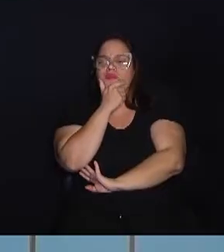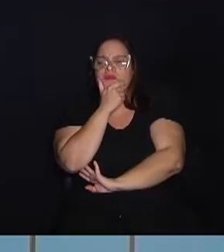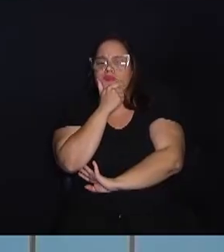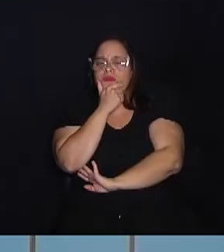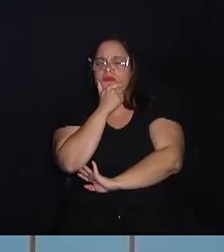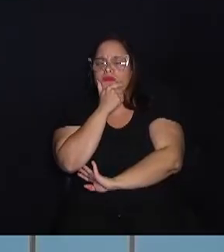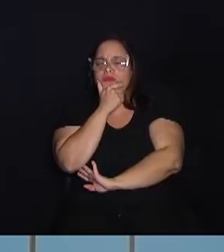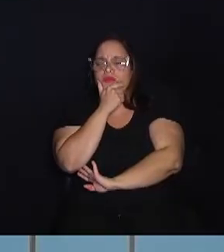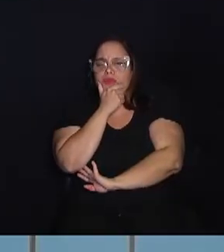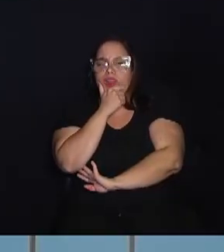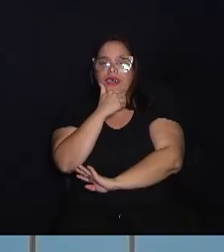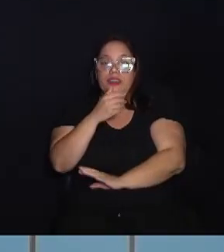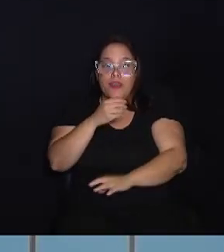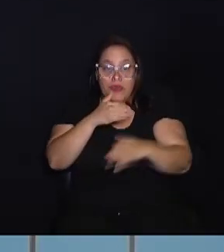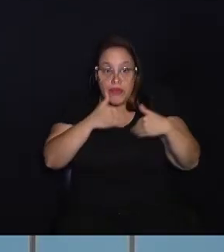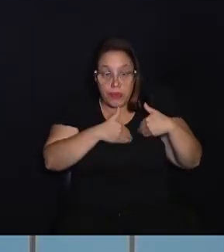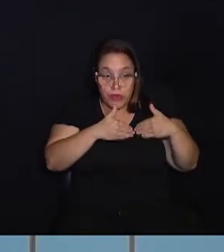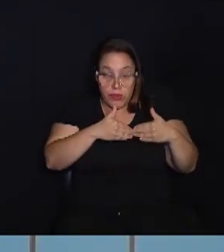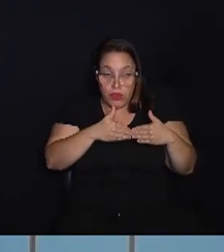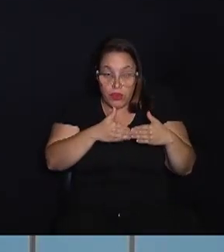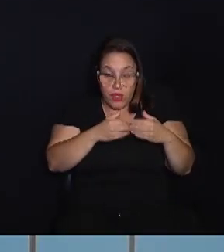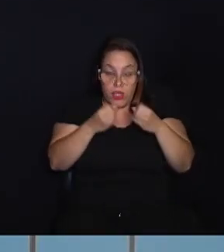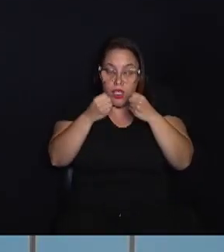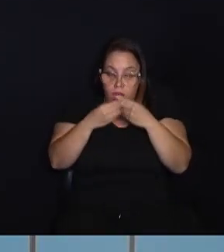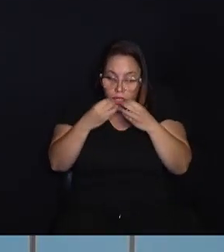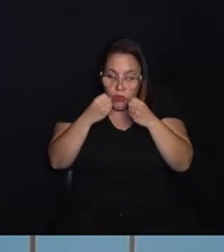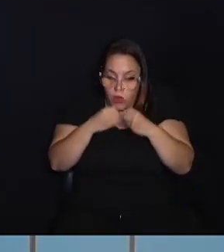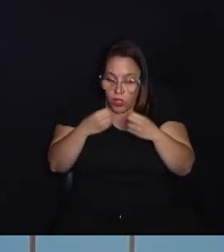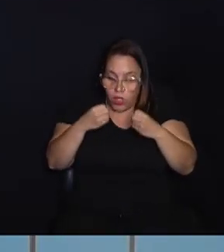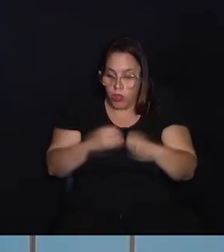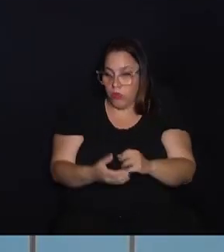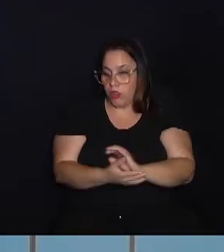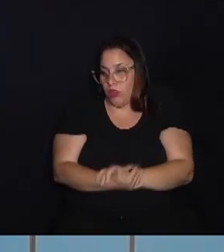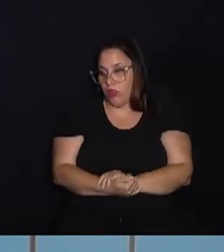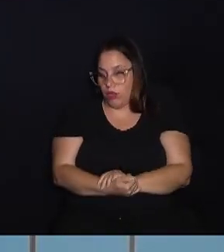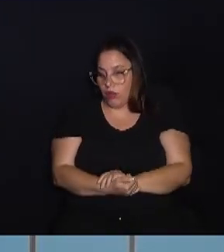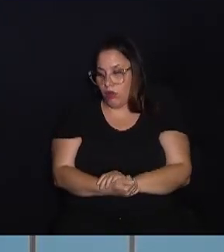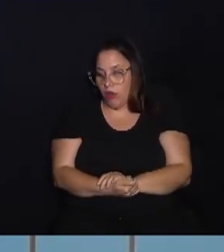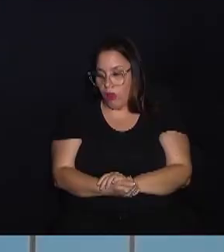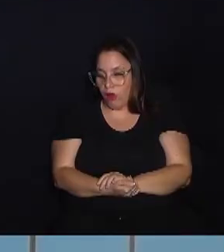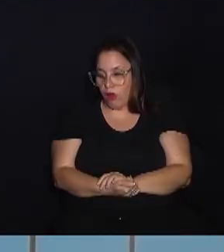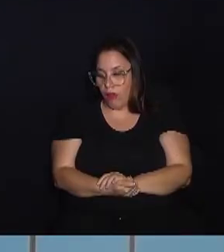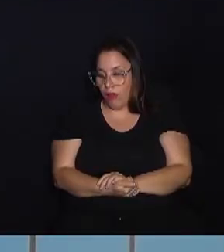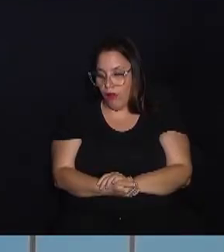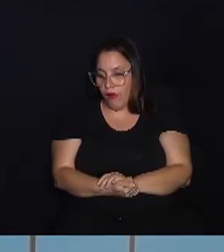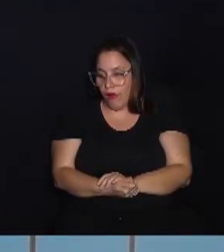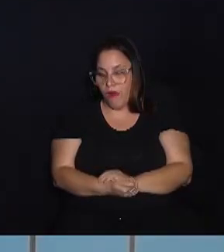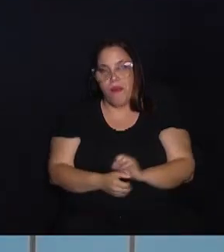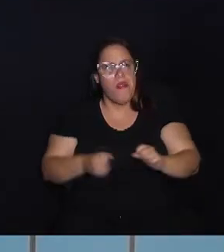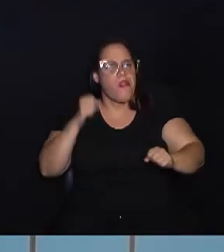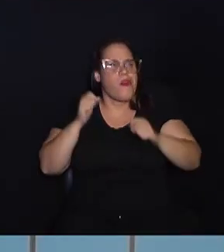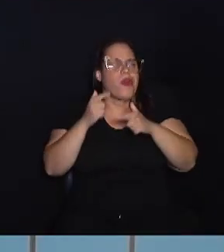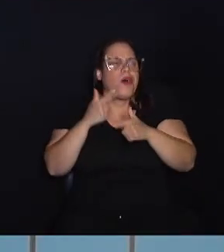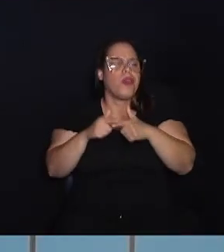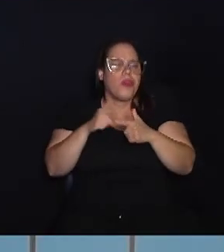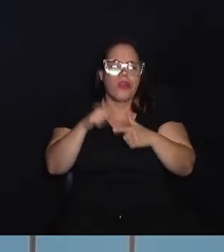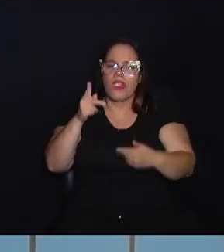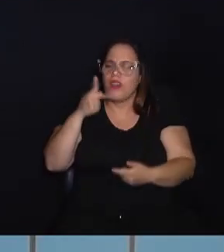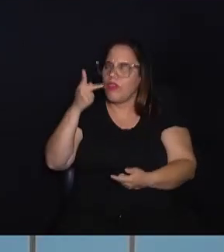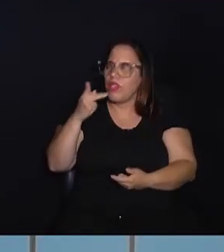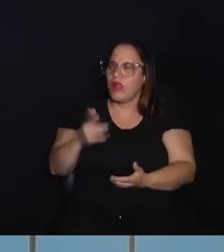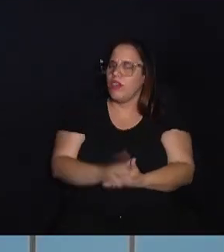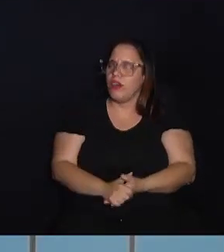uma responsabilidade na informação, no que é a consequência do que ele está falando.